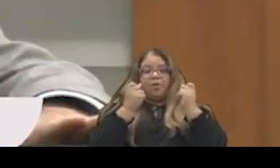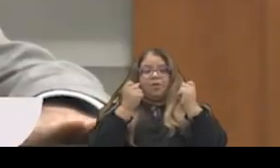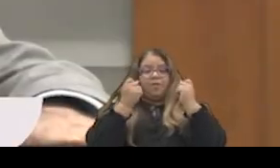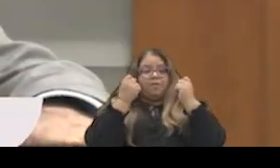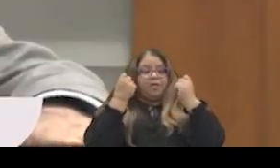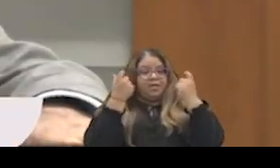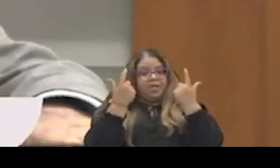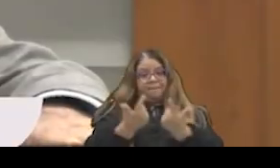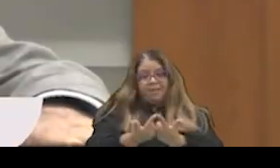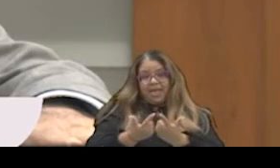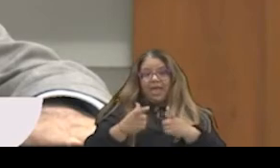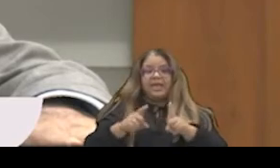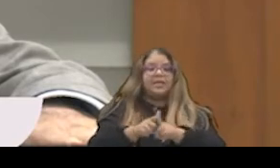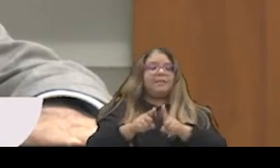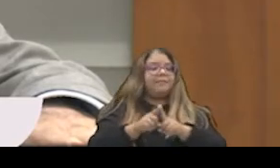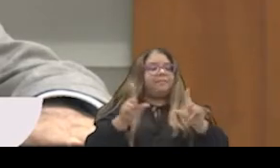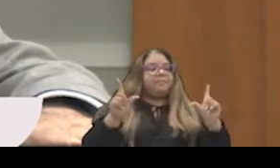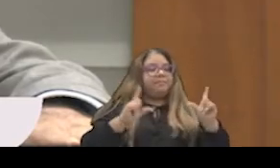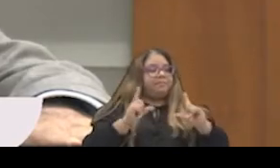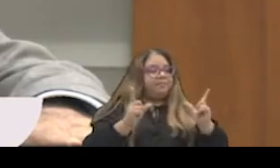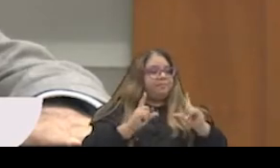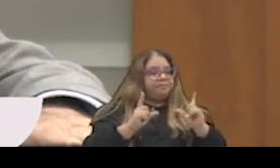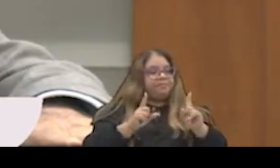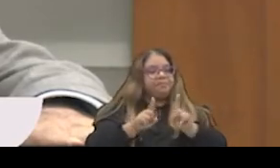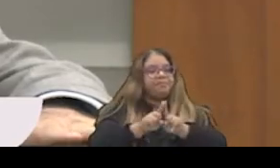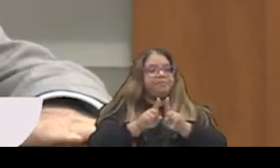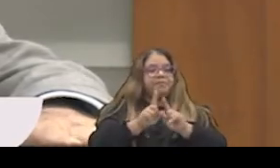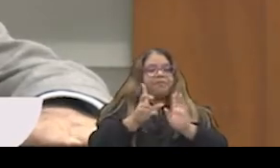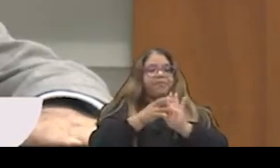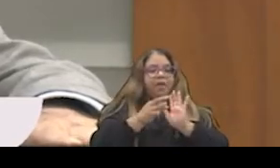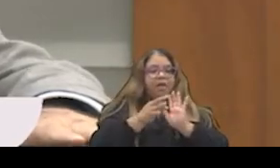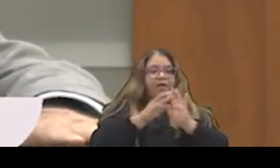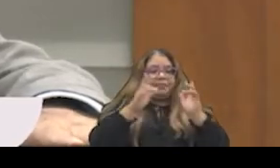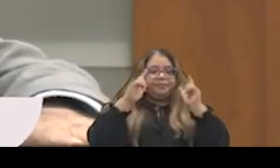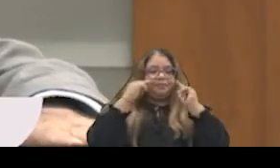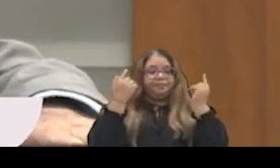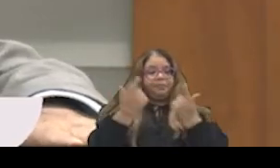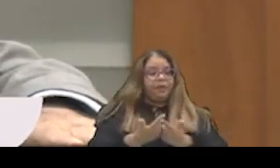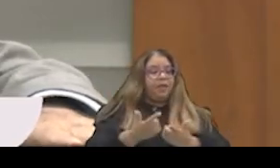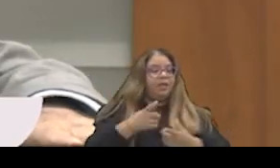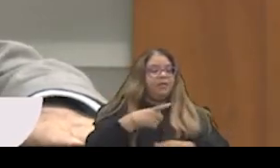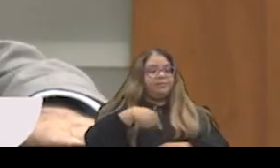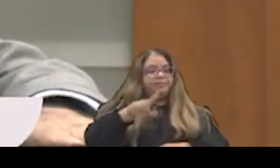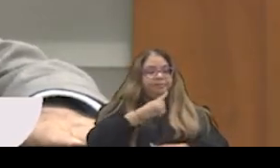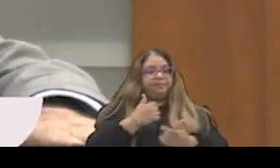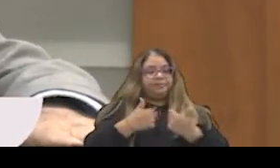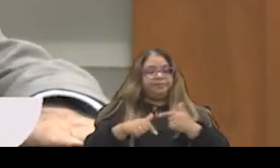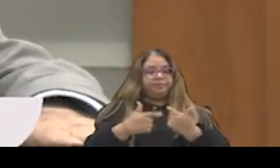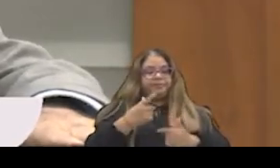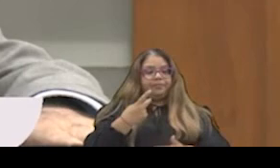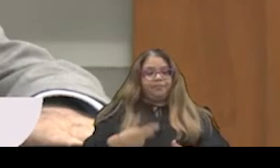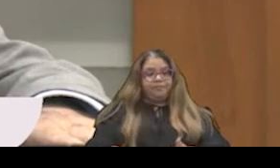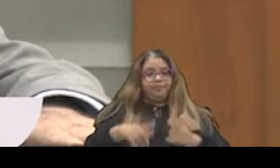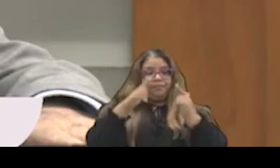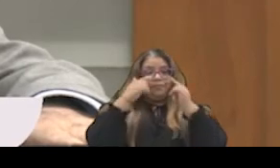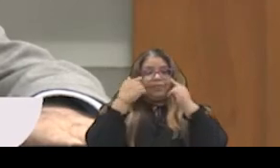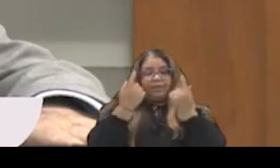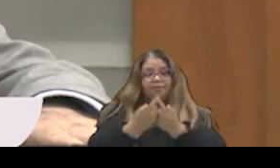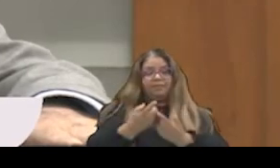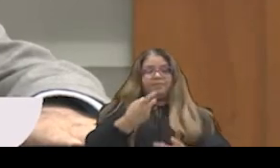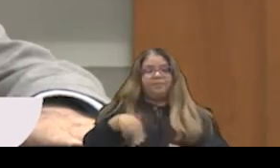pela rádio Assembleia servidores da casa imprensa nós